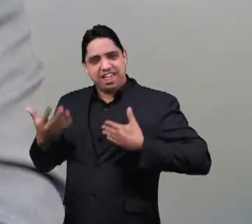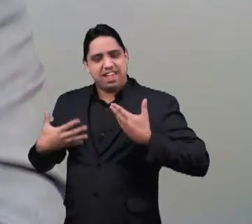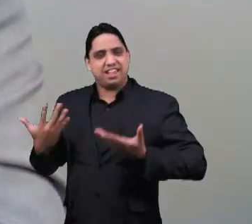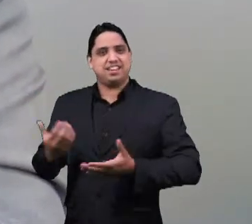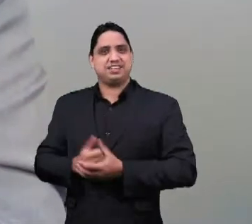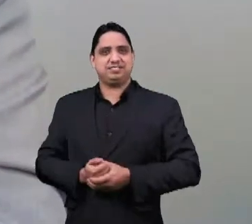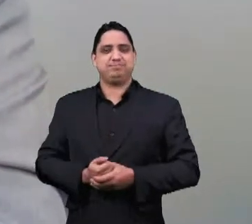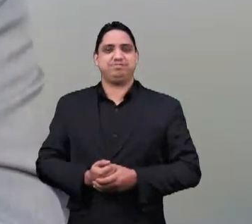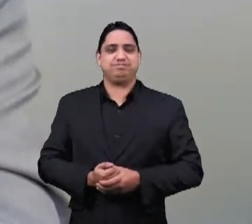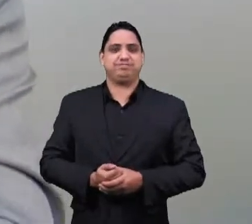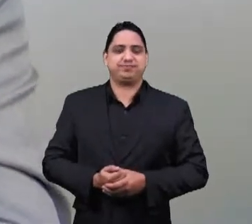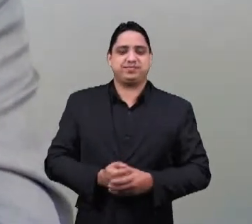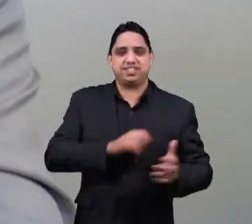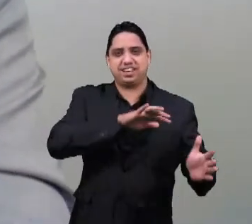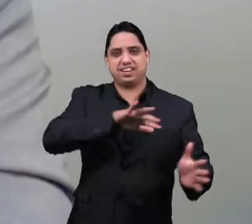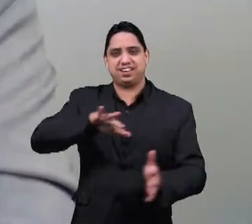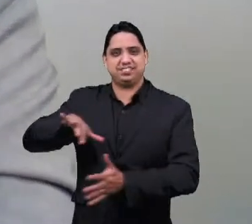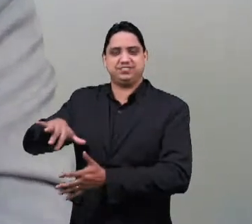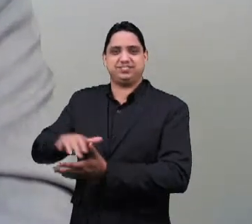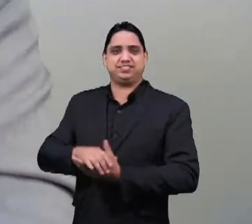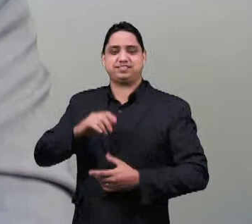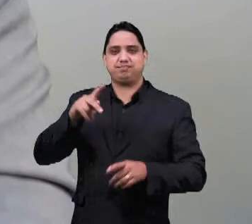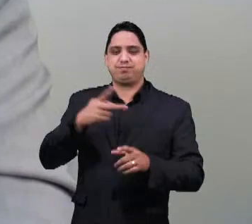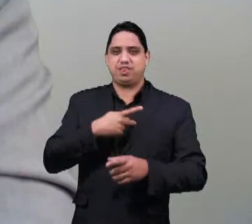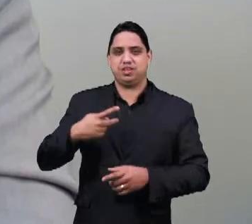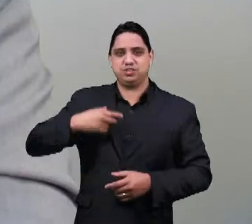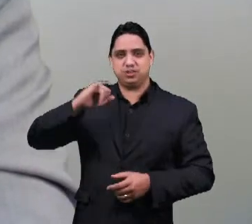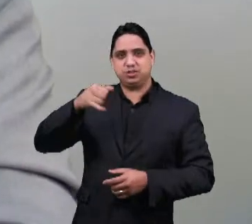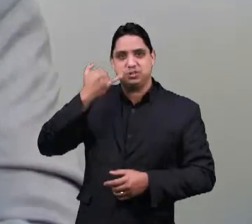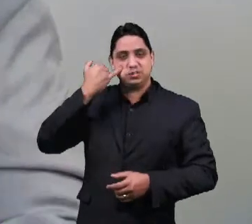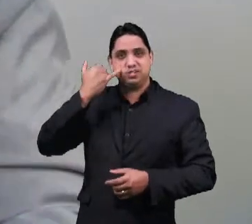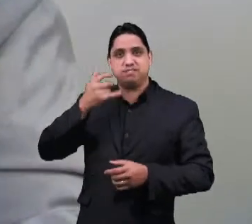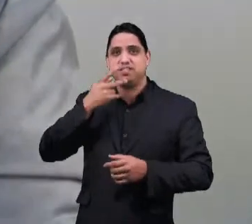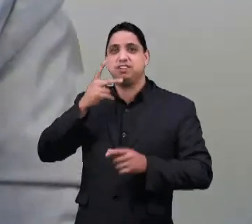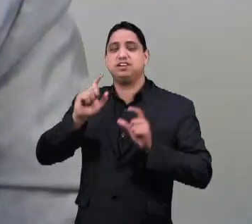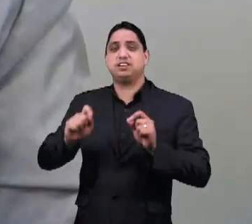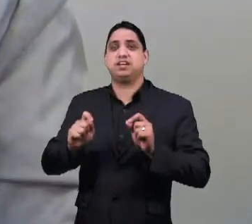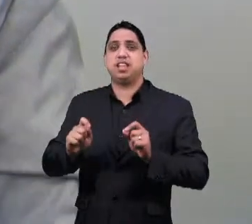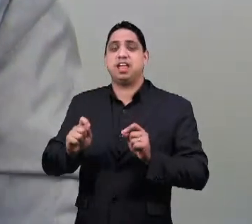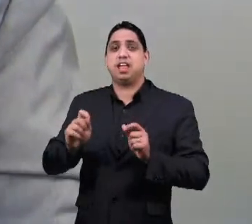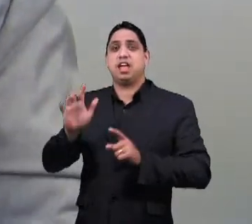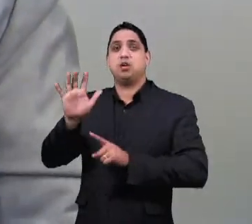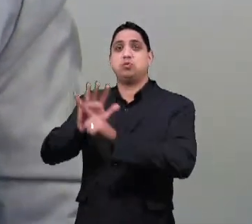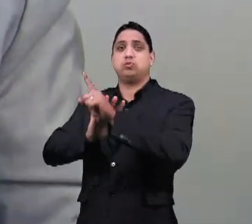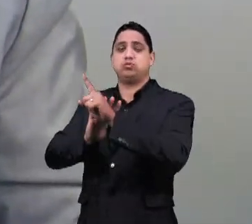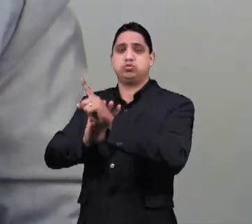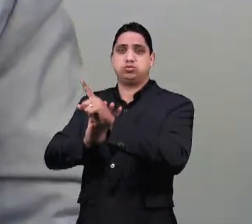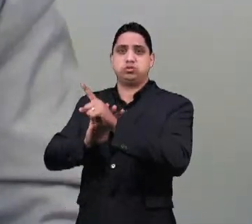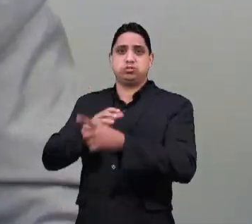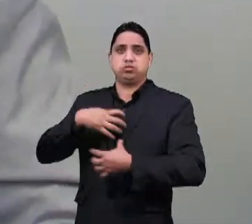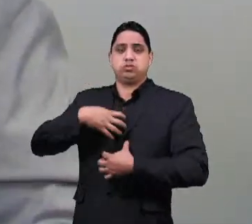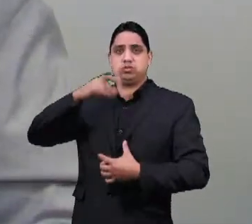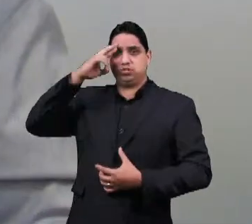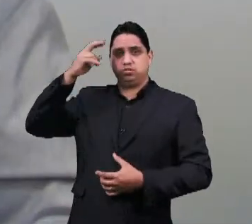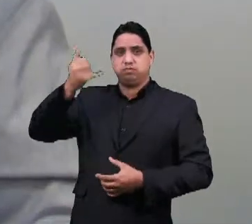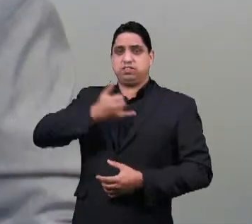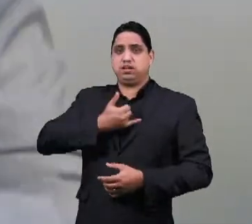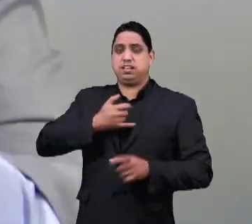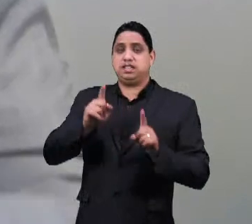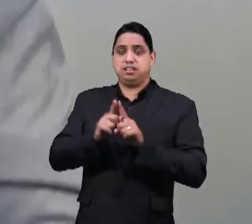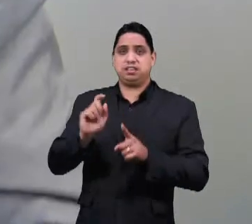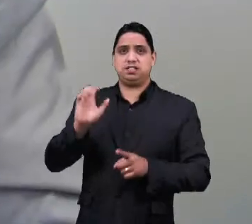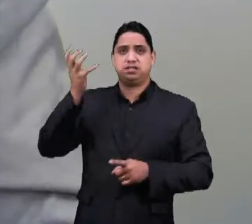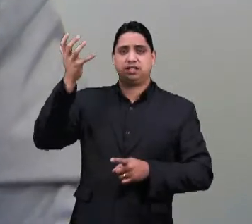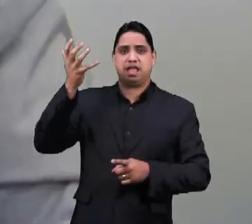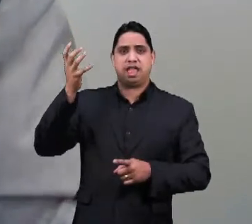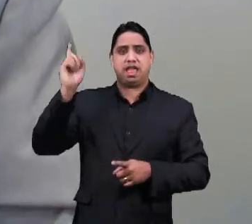para ampliar os irmãos aqui, o pastor Monferrari falou sobre a consulta, o ouvir a voz do Senhor e os sinais. Essa